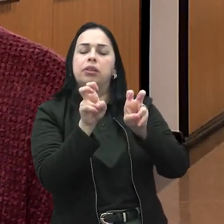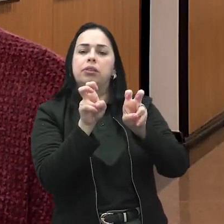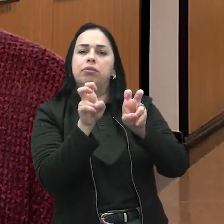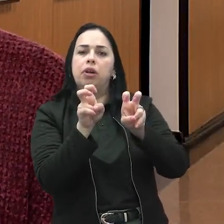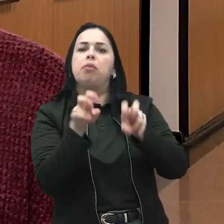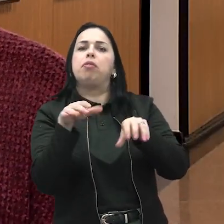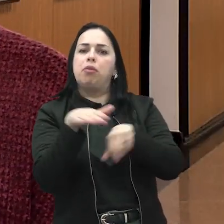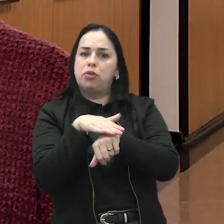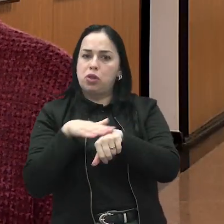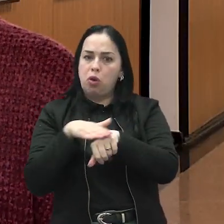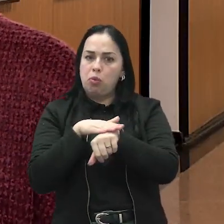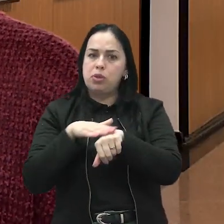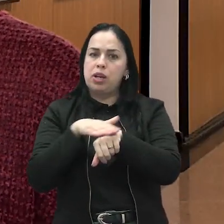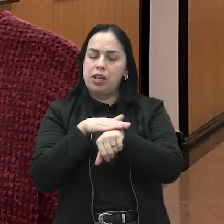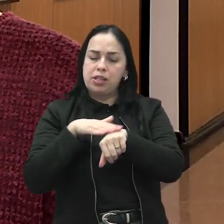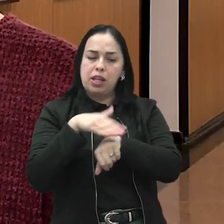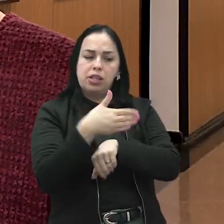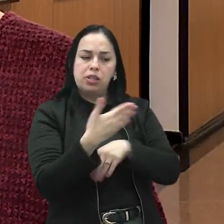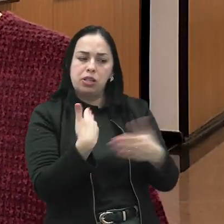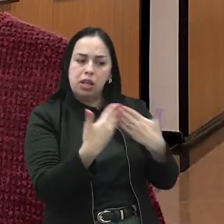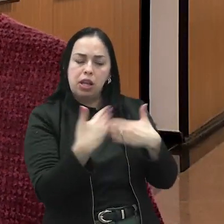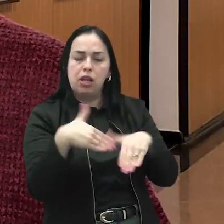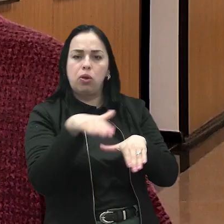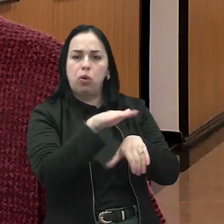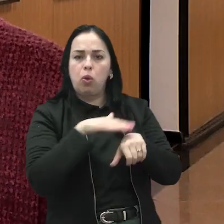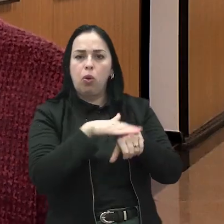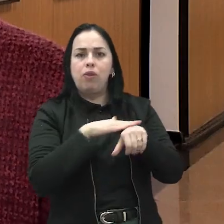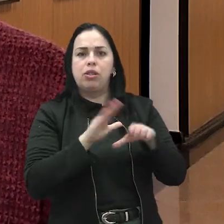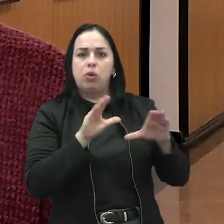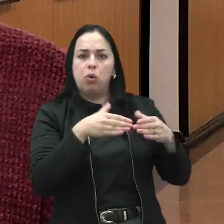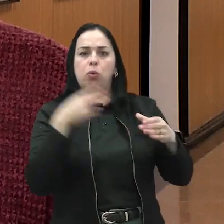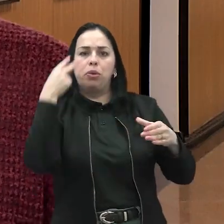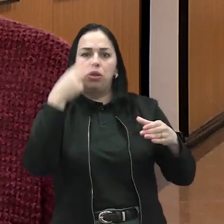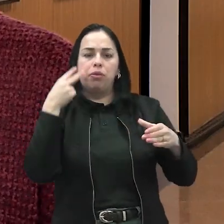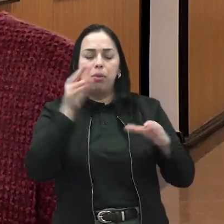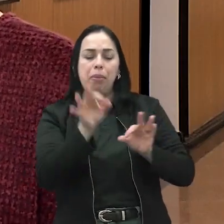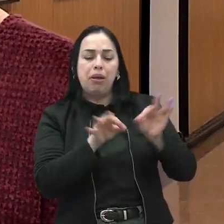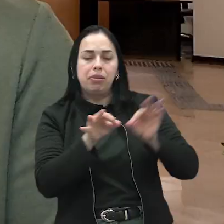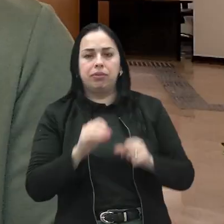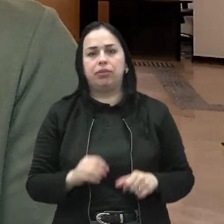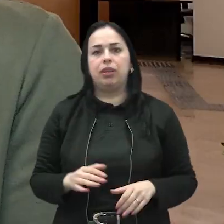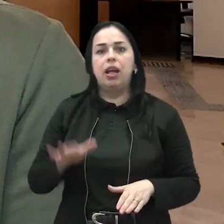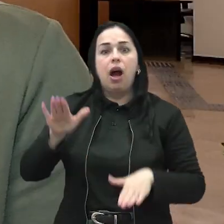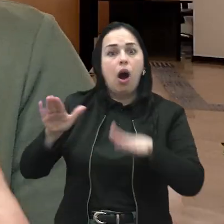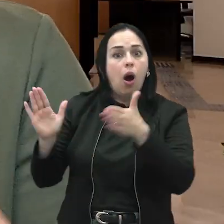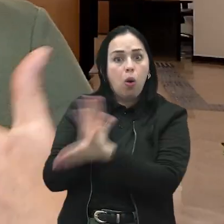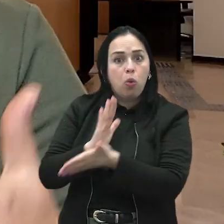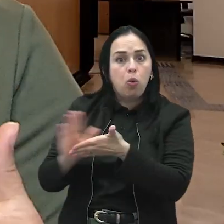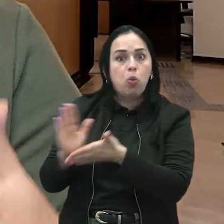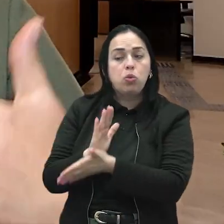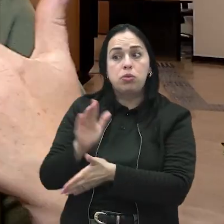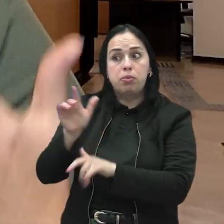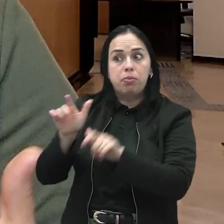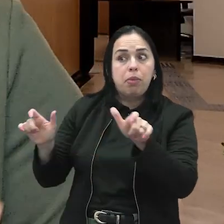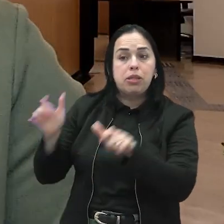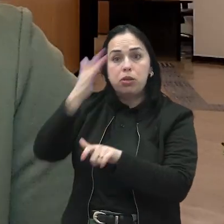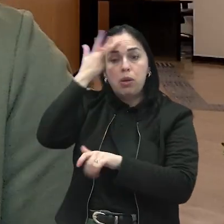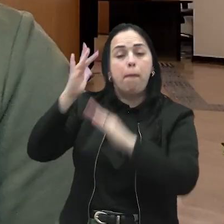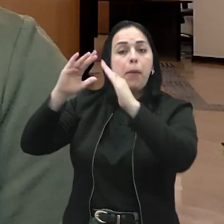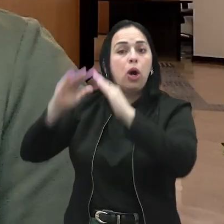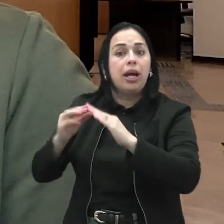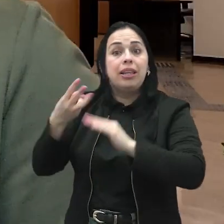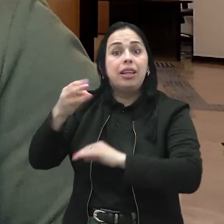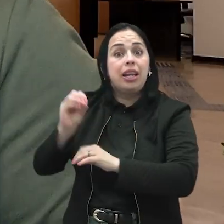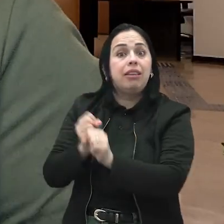retomar agora com a comissão organizando esses passos todos. Tem morador que está há 30, 35 anos no